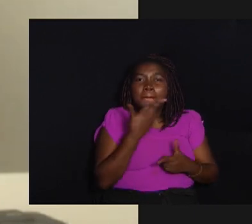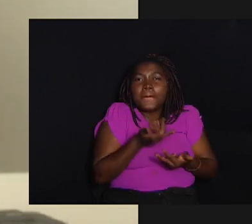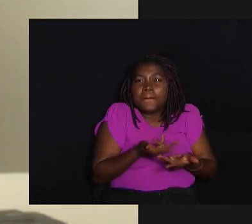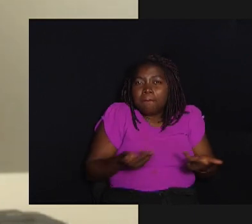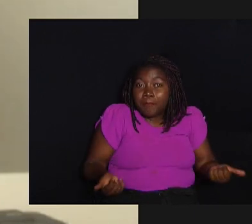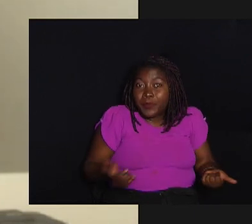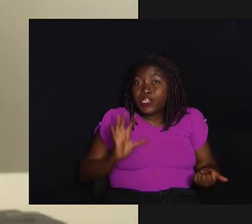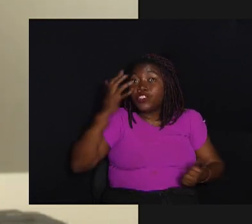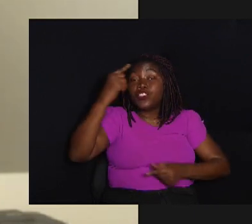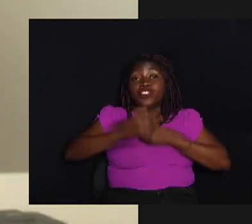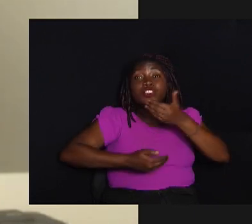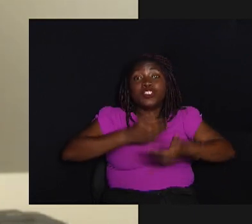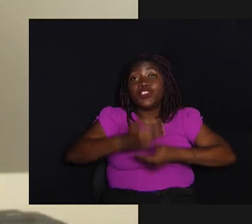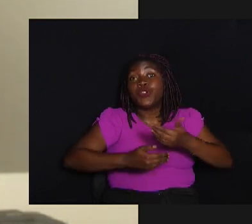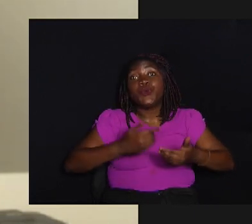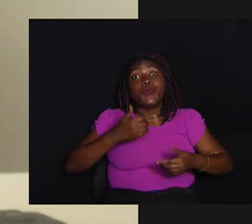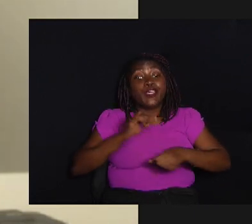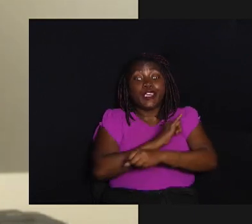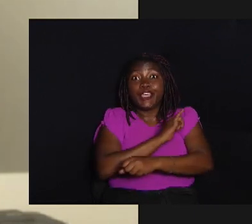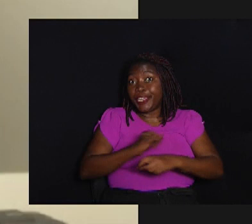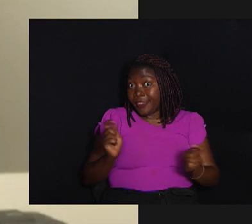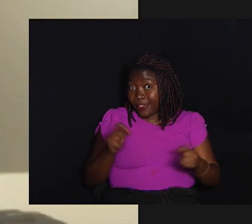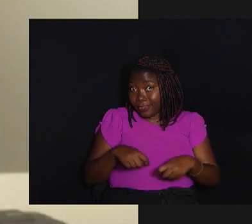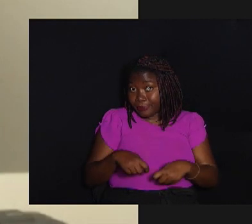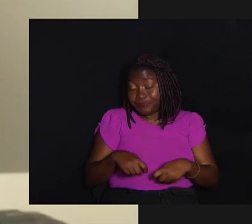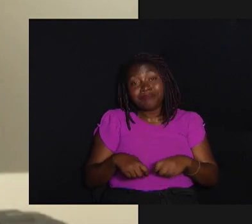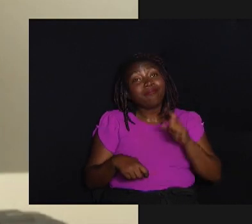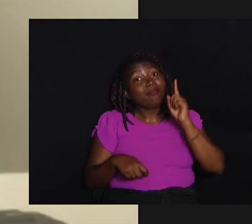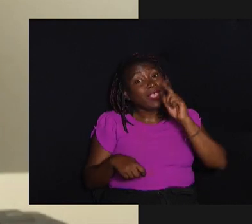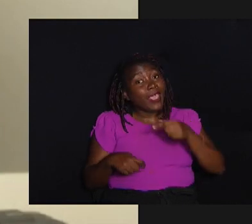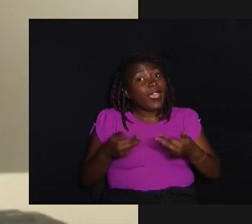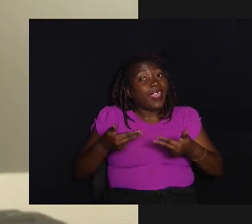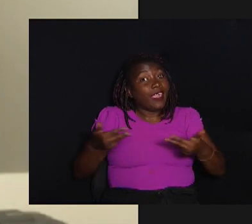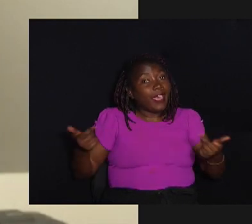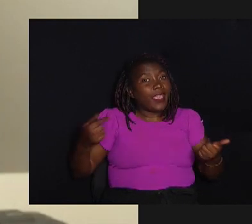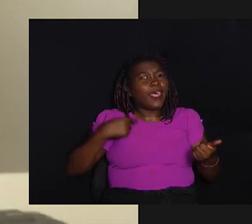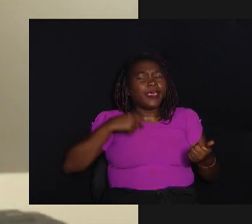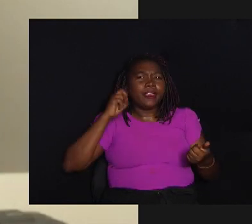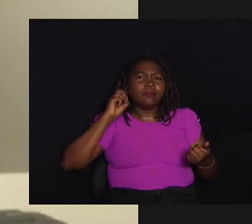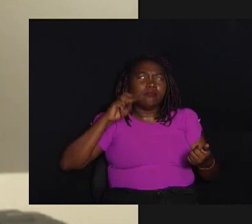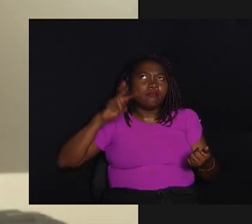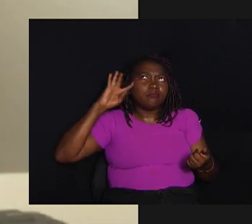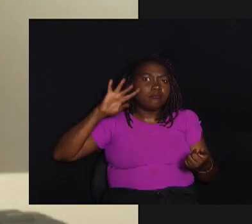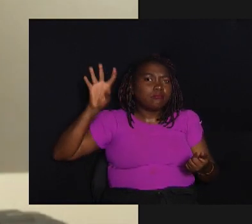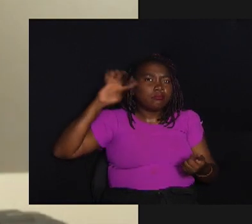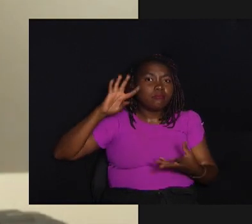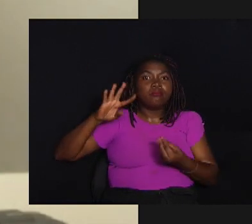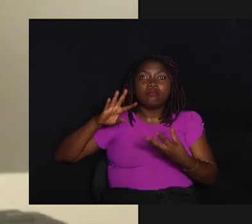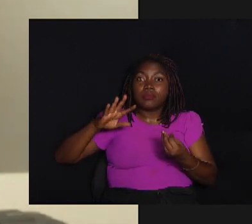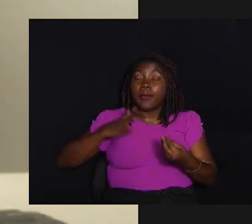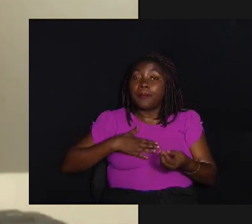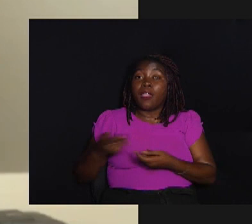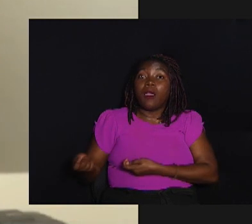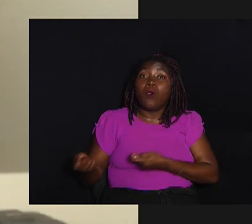dos outros meios que elas têm para atuar nisso? Isso é uma coisa que eu acabo vendo bastante na minha rotina na advocacia,